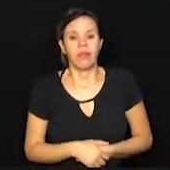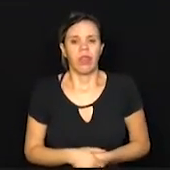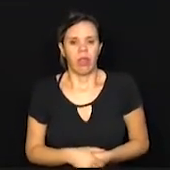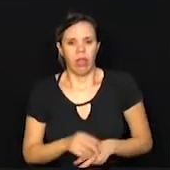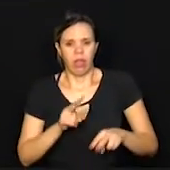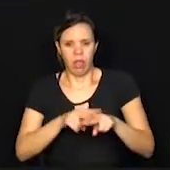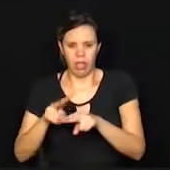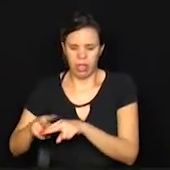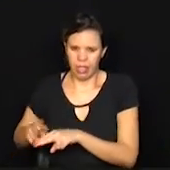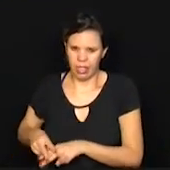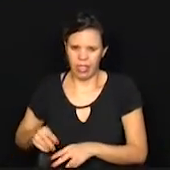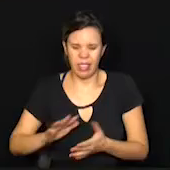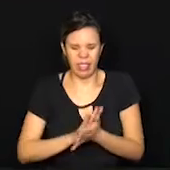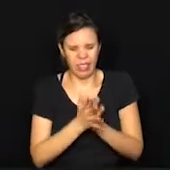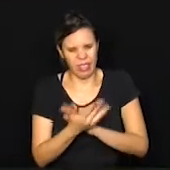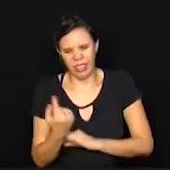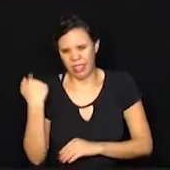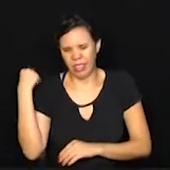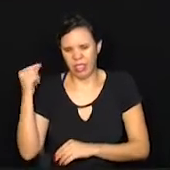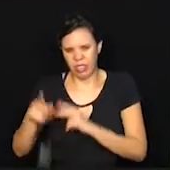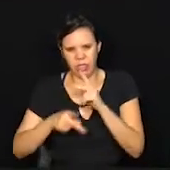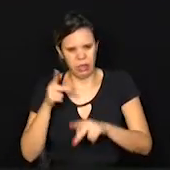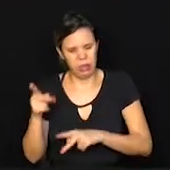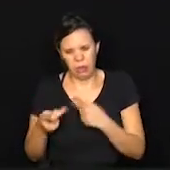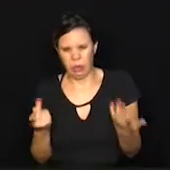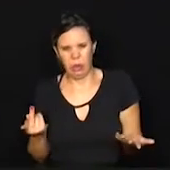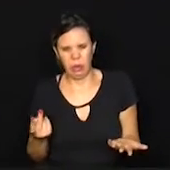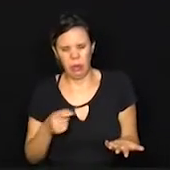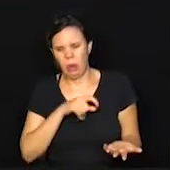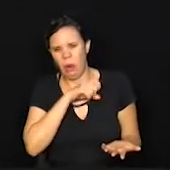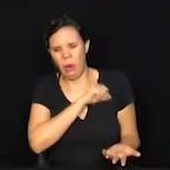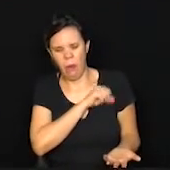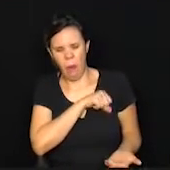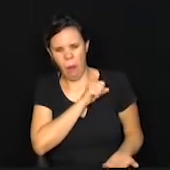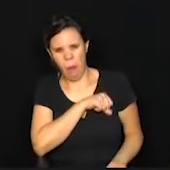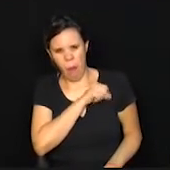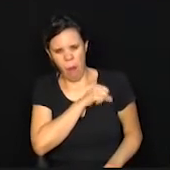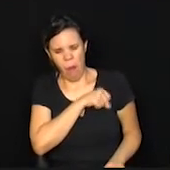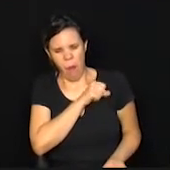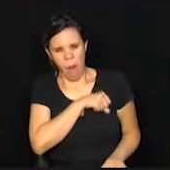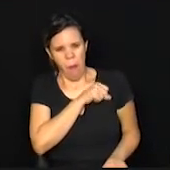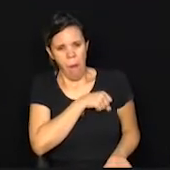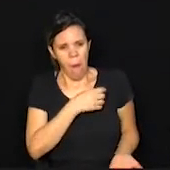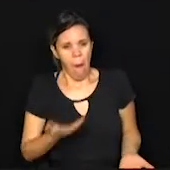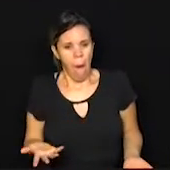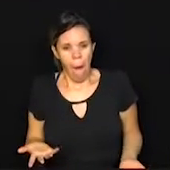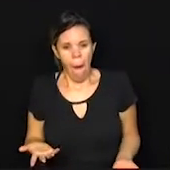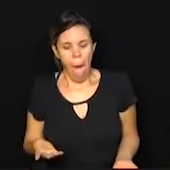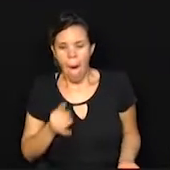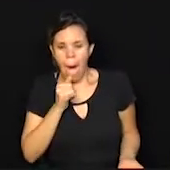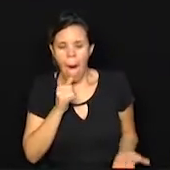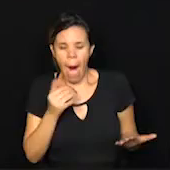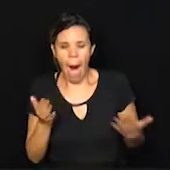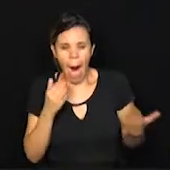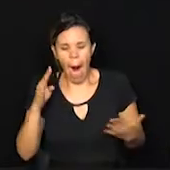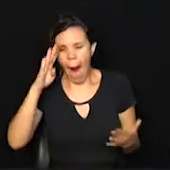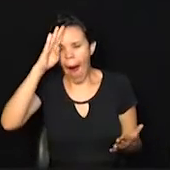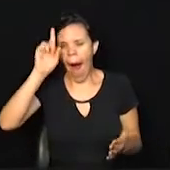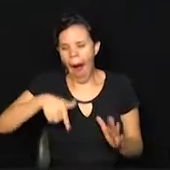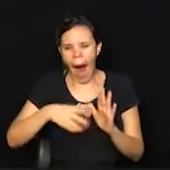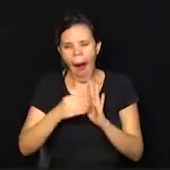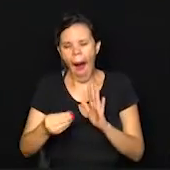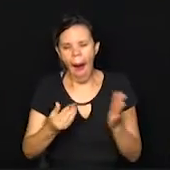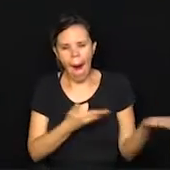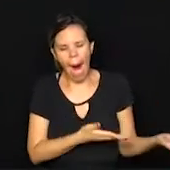presos e torturados nessa época essa gente eras a dica é sádica o bolsonaro é produto disso